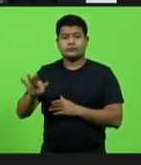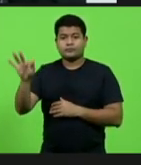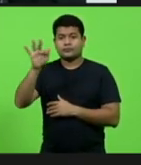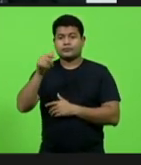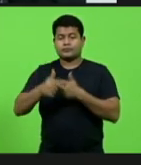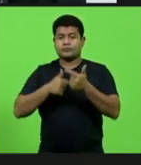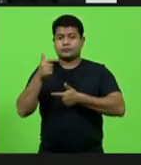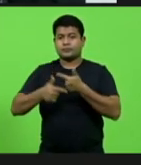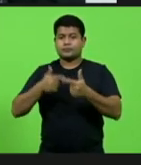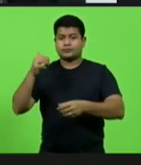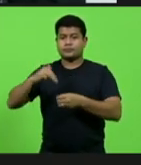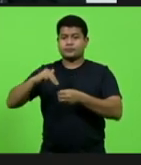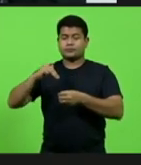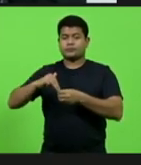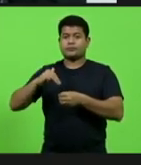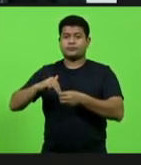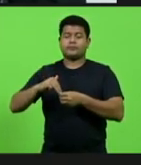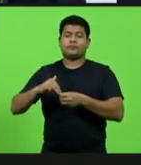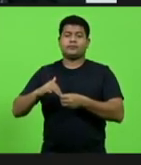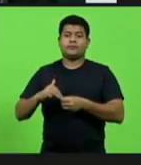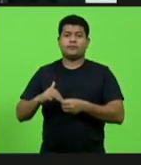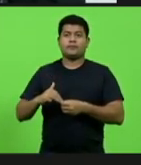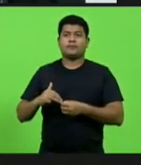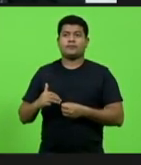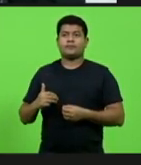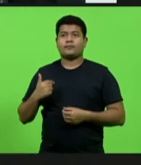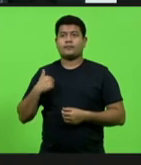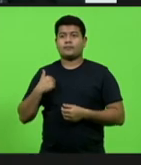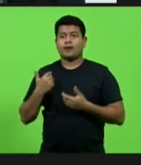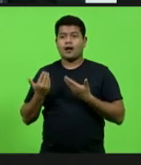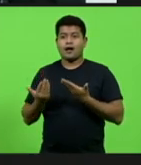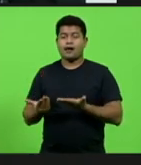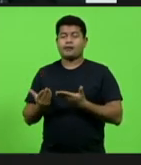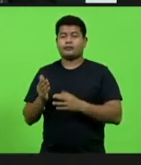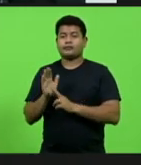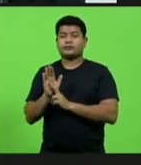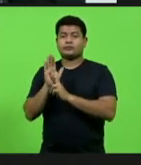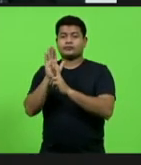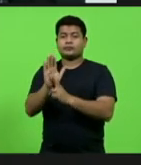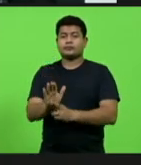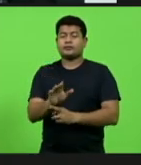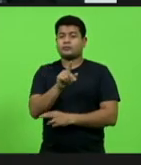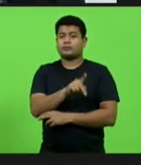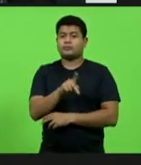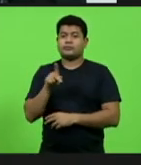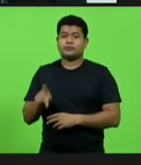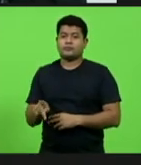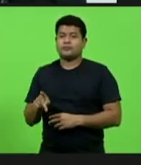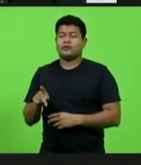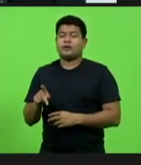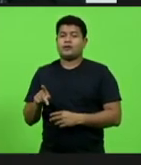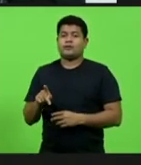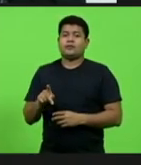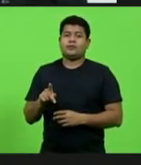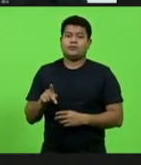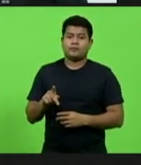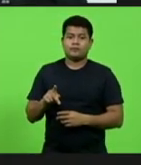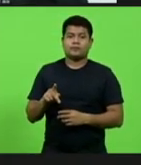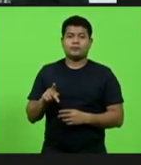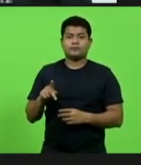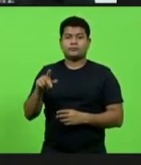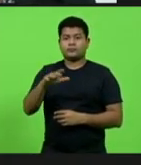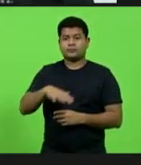Municipais de Santa Catarina, que representa os professores das redes municipais,